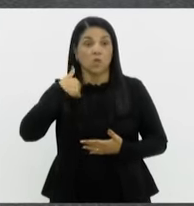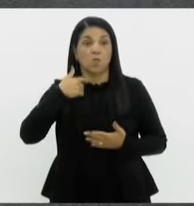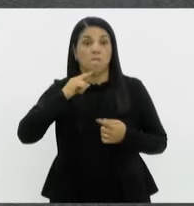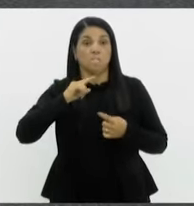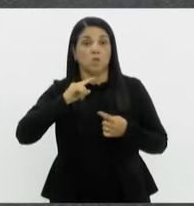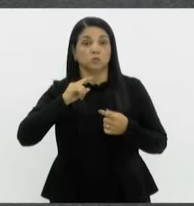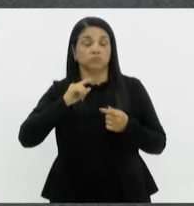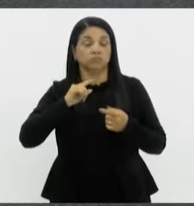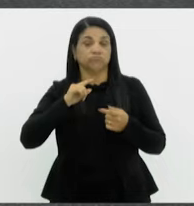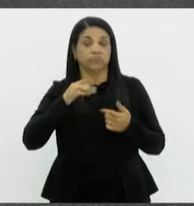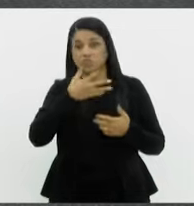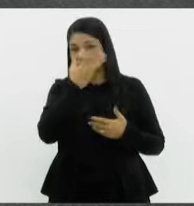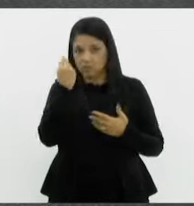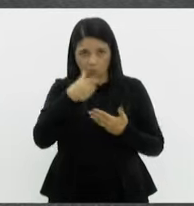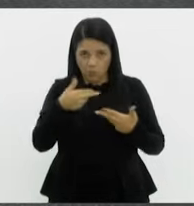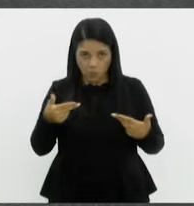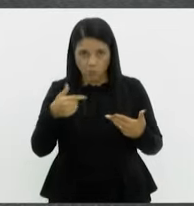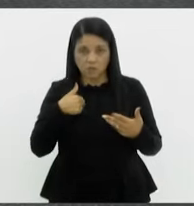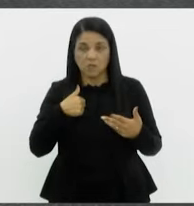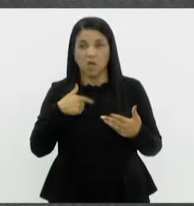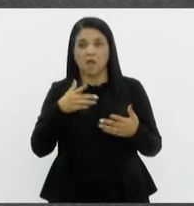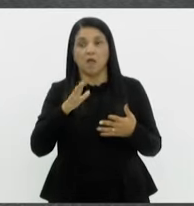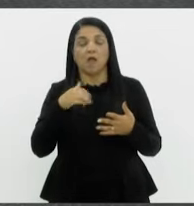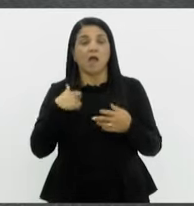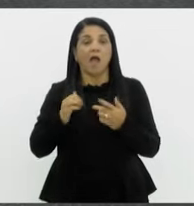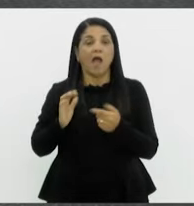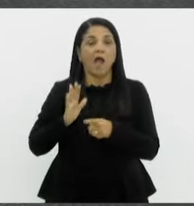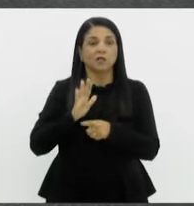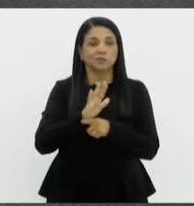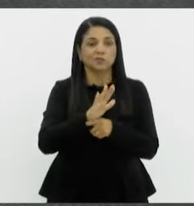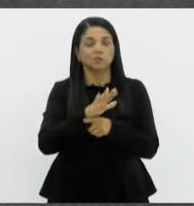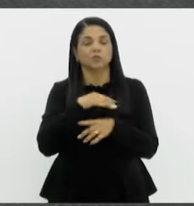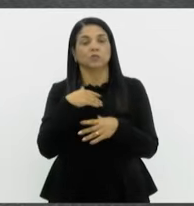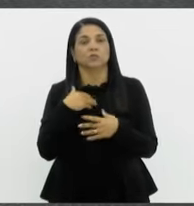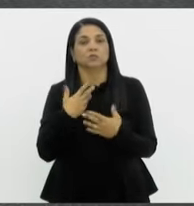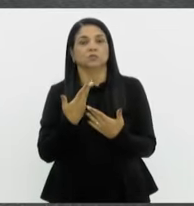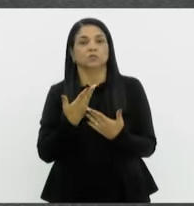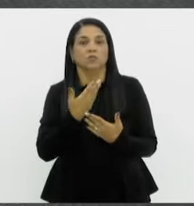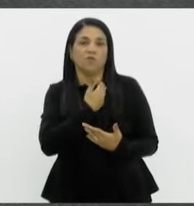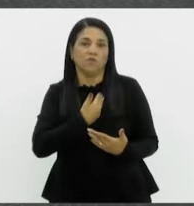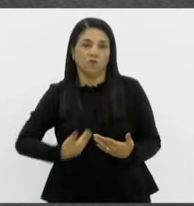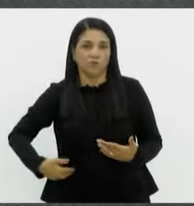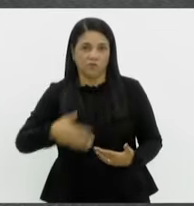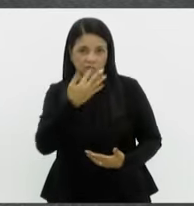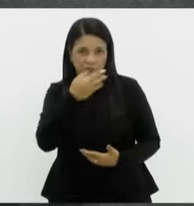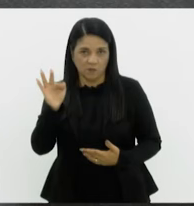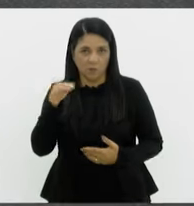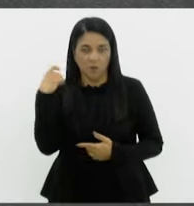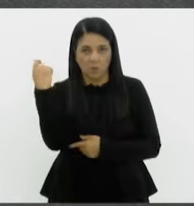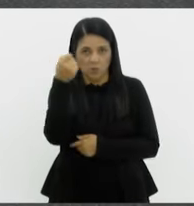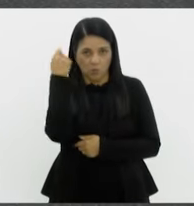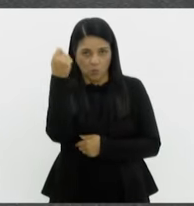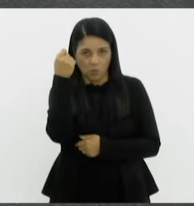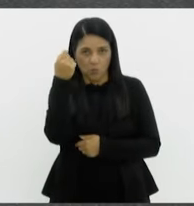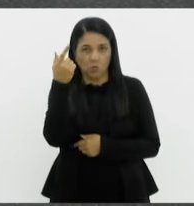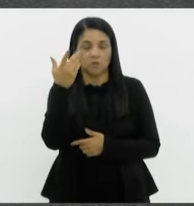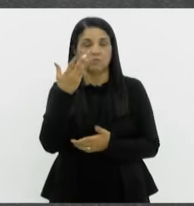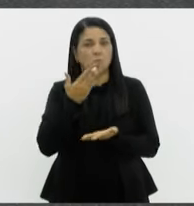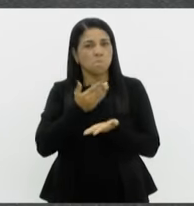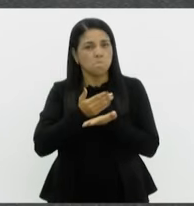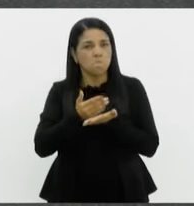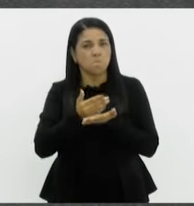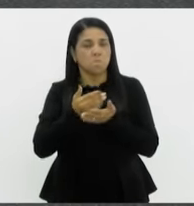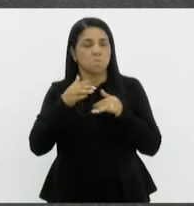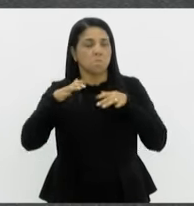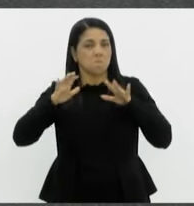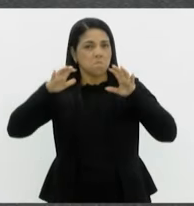Nobre deputada, ajuda do governo nobre federal para o Rio Grande do Sul, desde a primeira hora das chuvas,